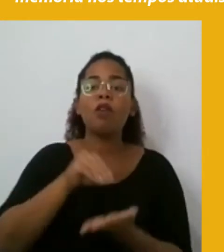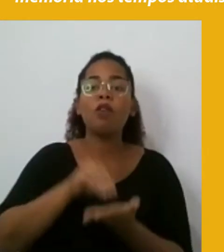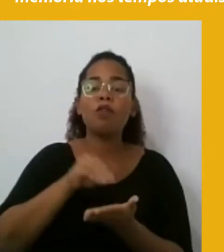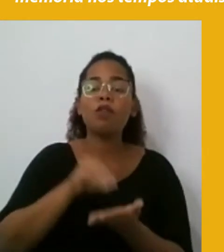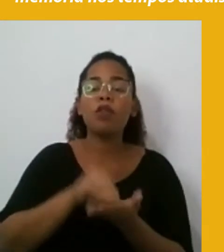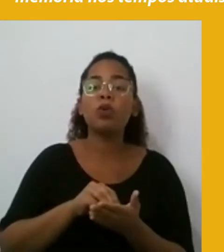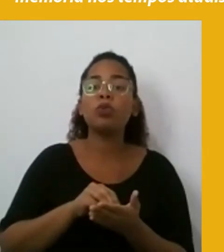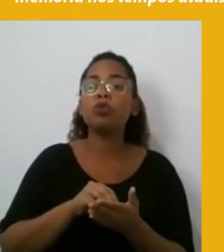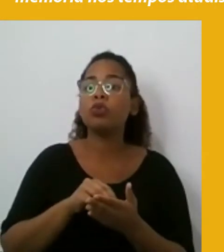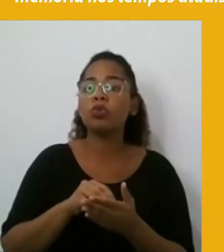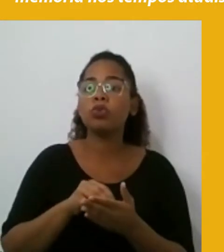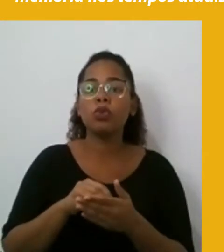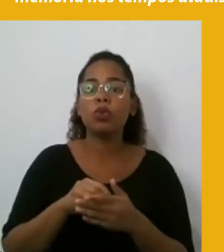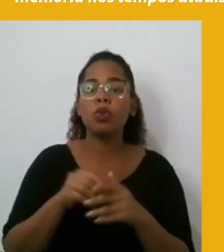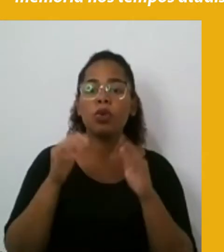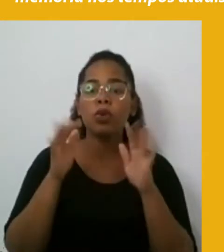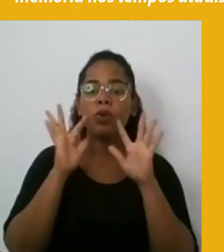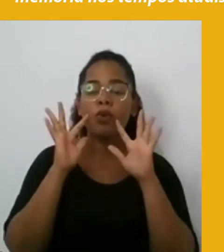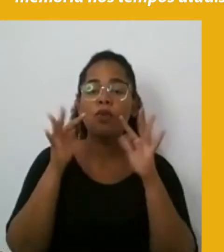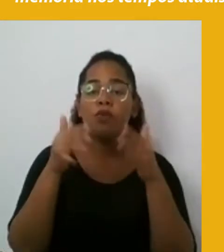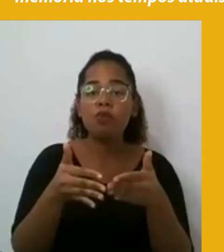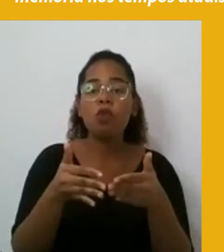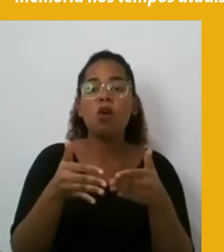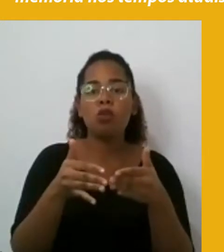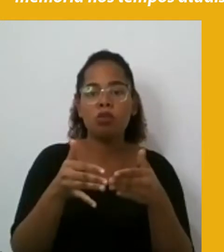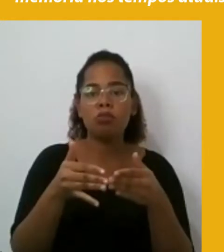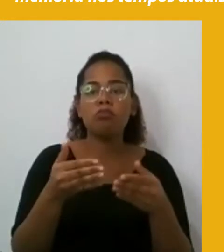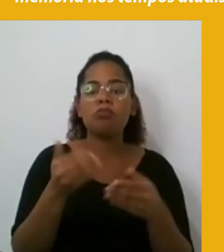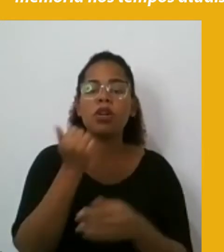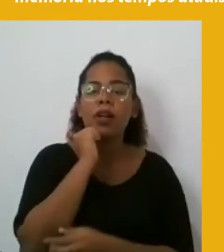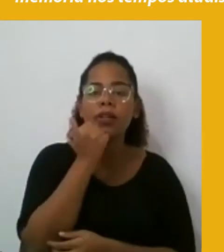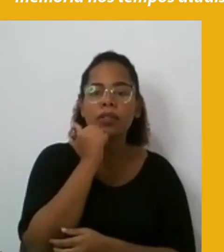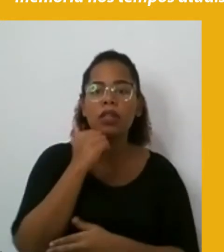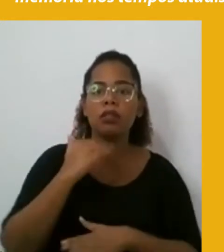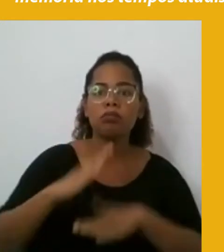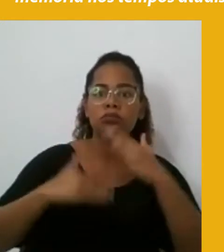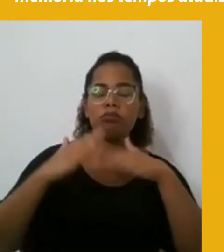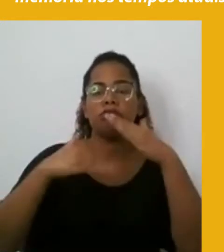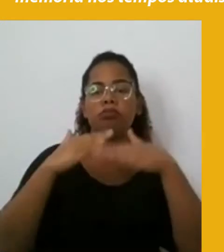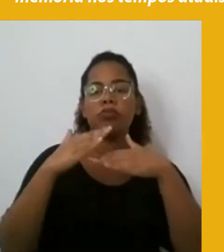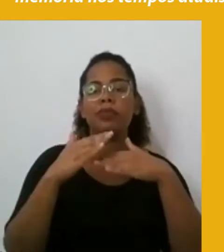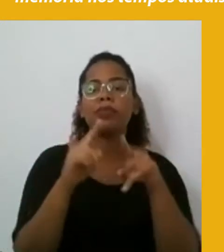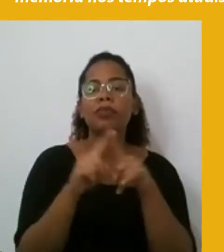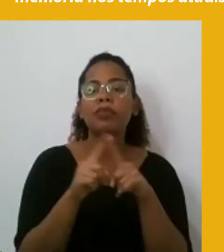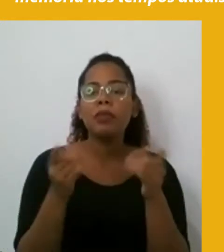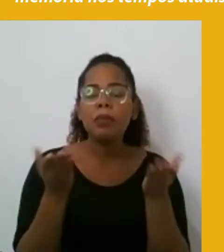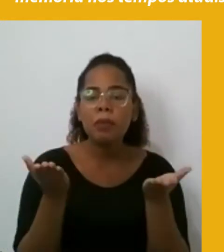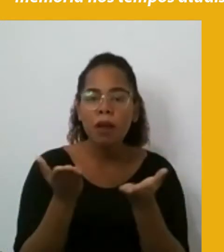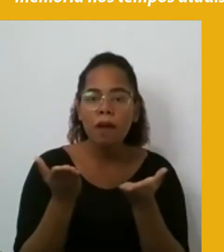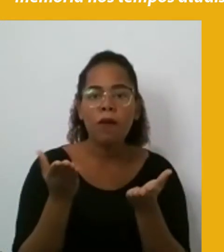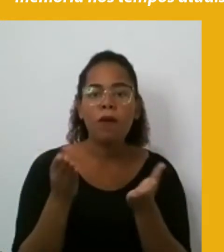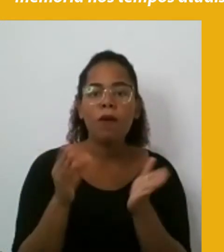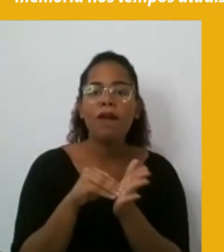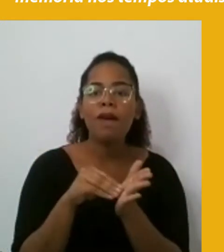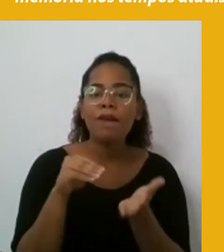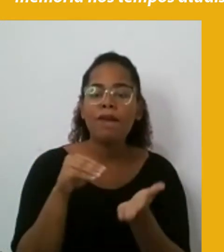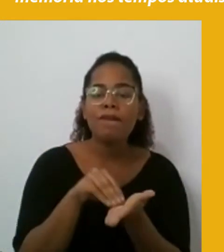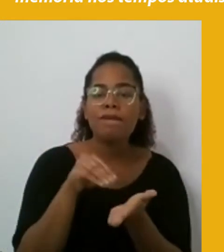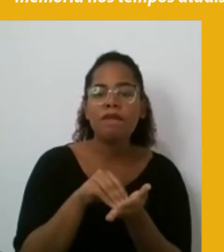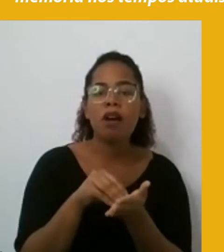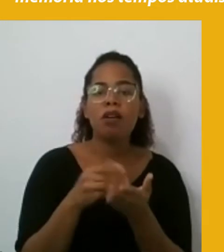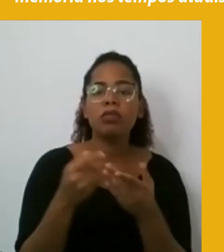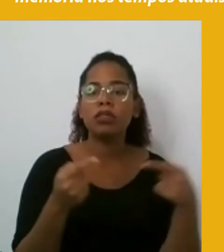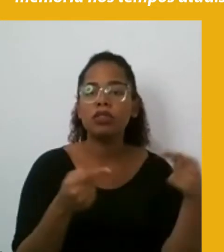ciência de um dia desse. E a gente está vendo isso tudo ser jogado fora com argumentos absolutamente irrelevantes,